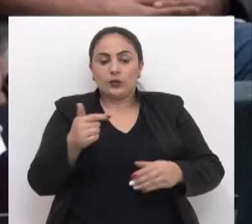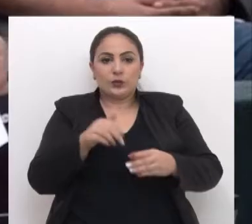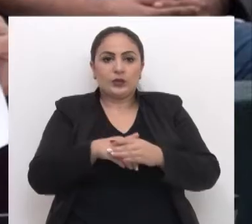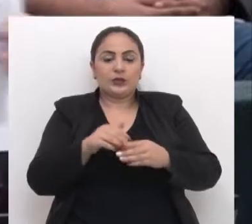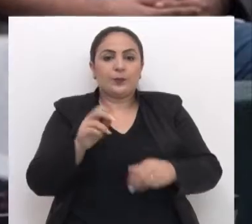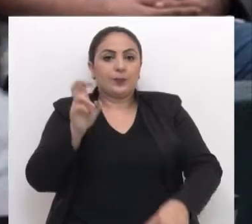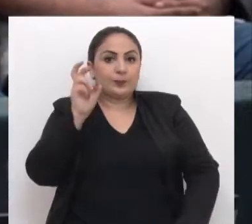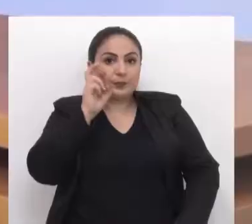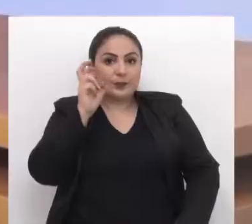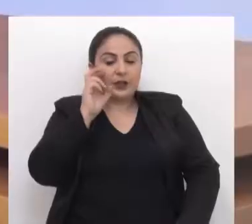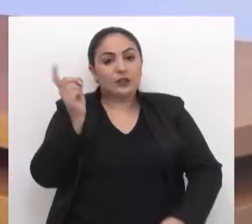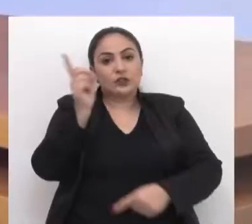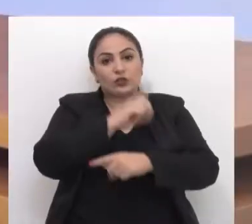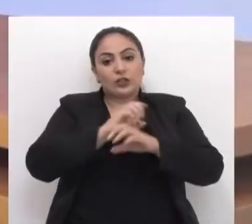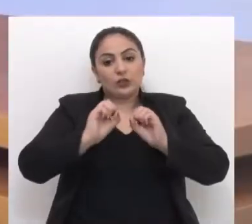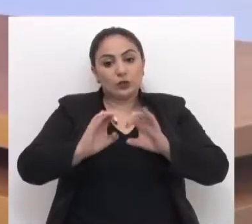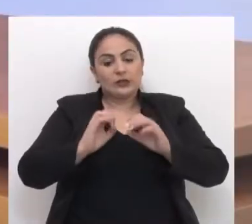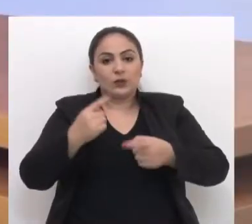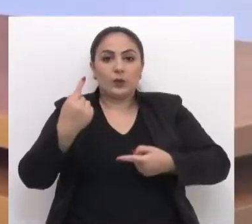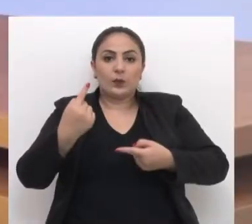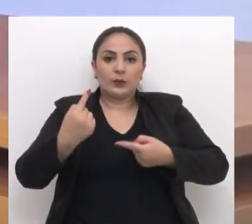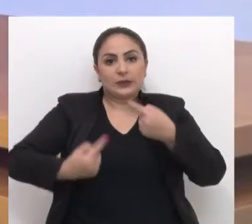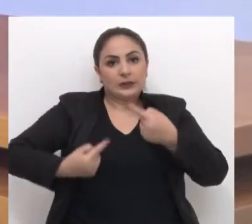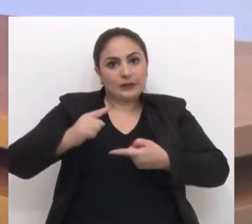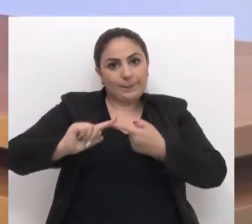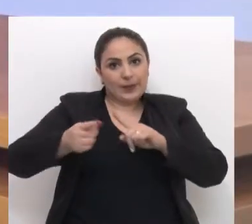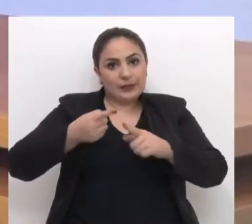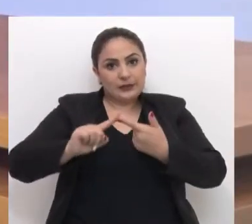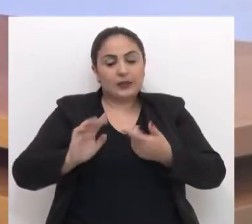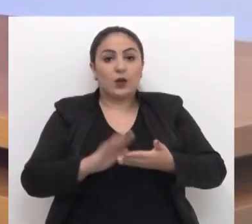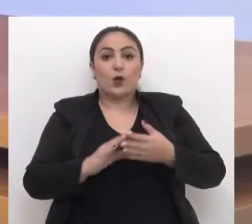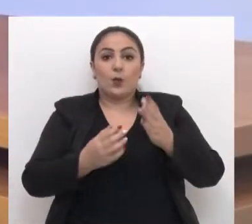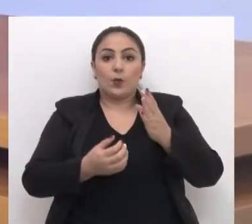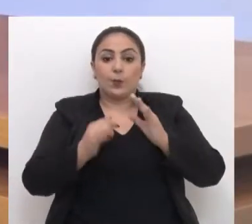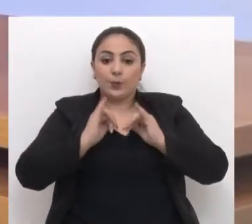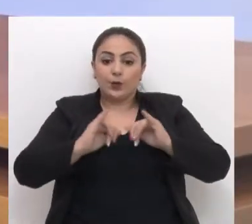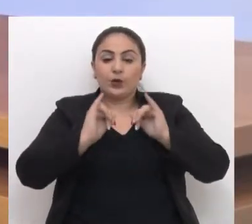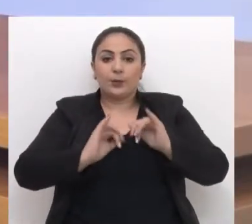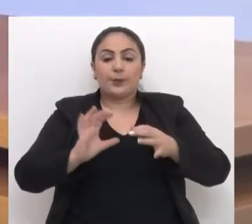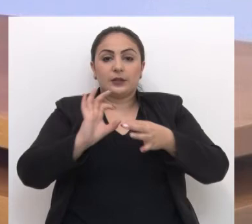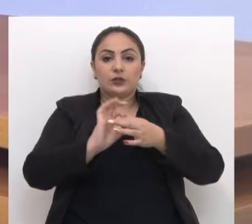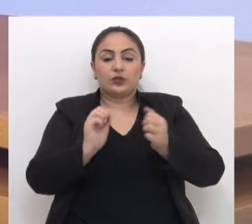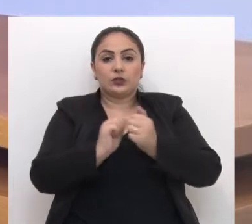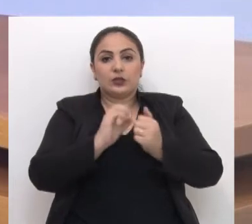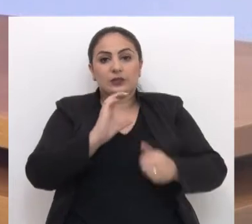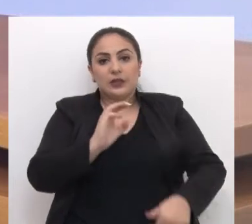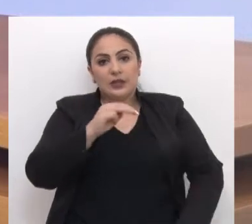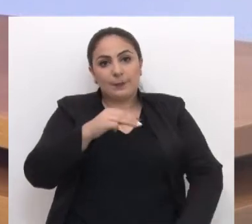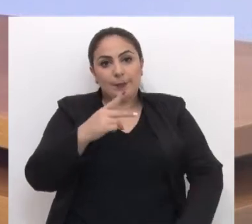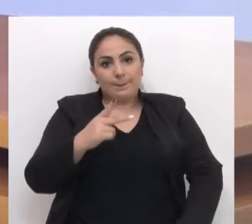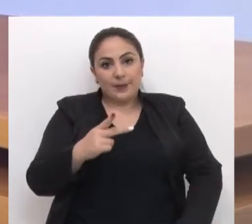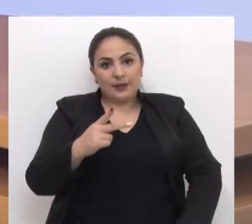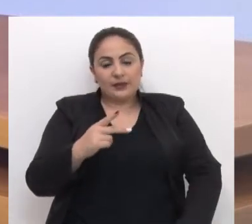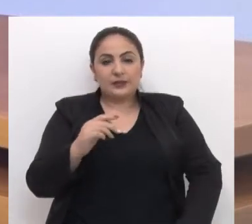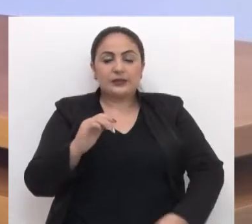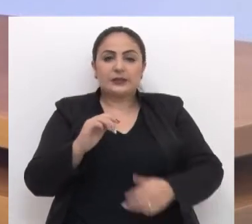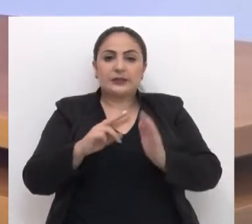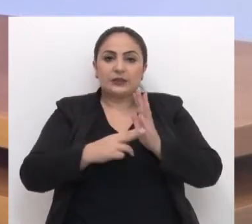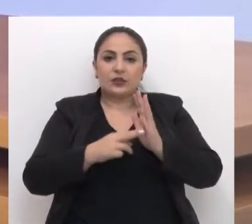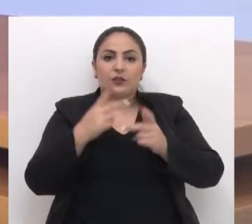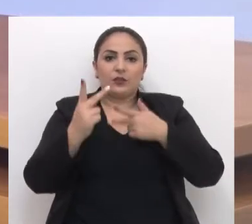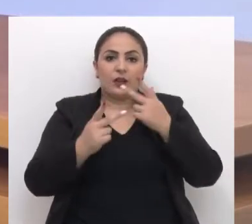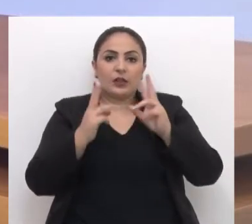Executivo para que não haja votação. E quinta-feira é dia de Educação e Debate. O programa, produzido em parceria com o